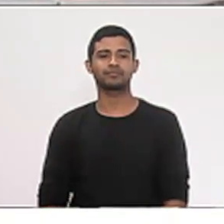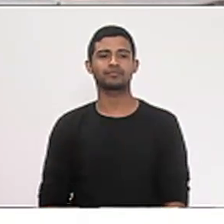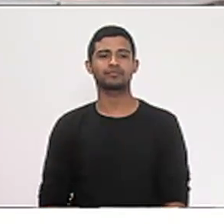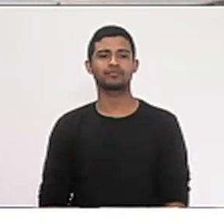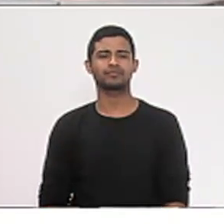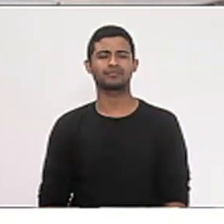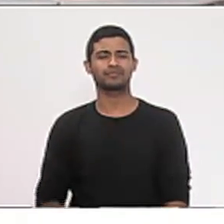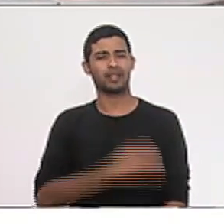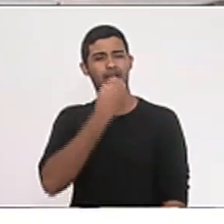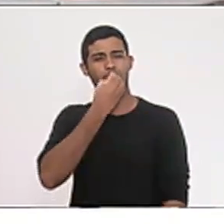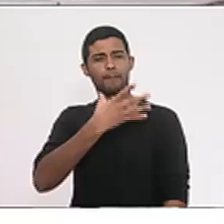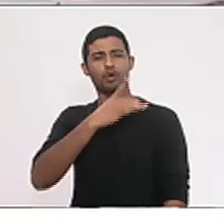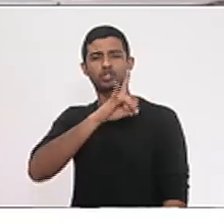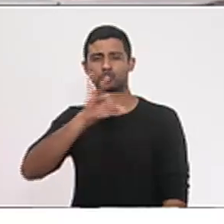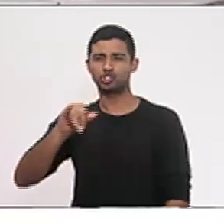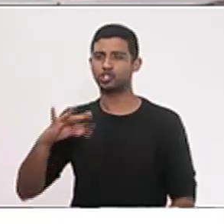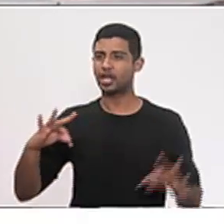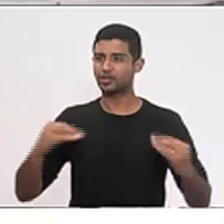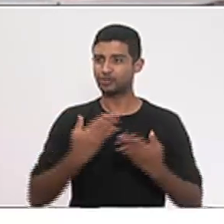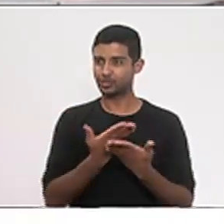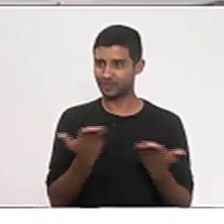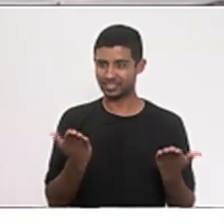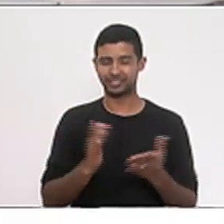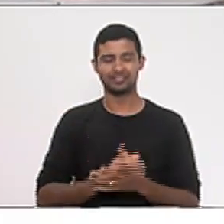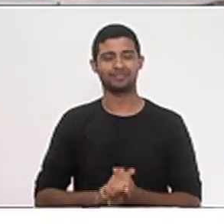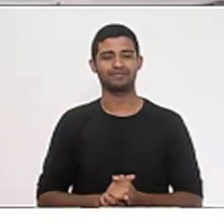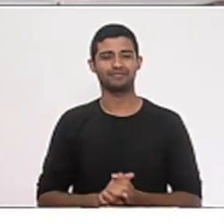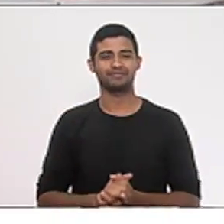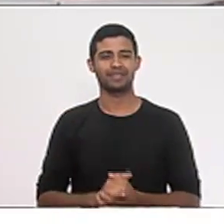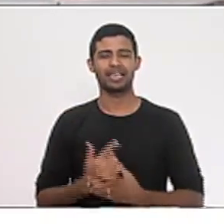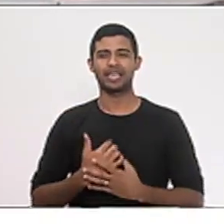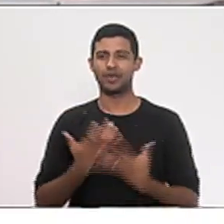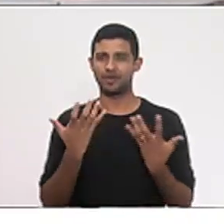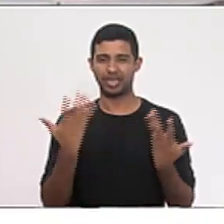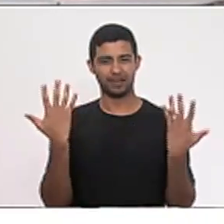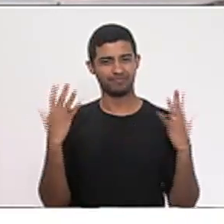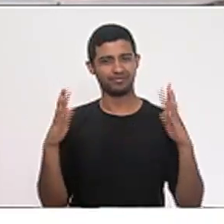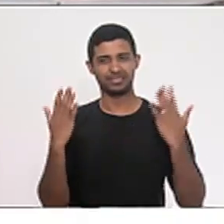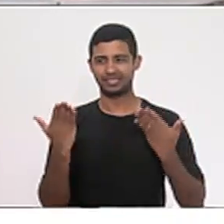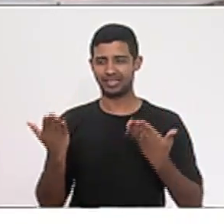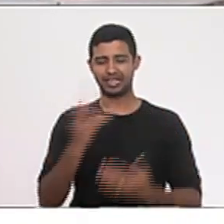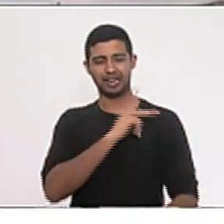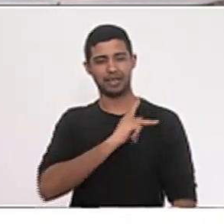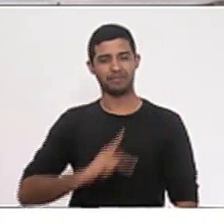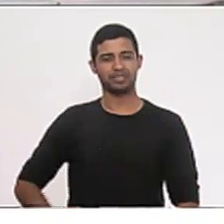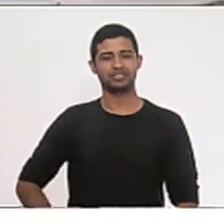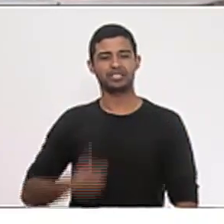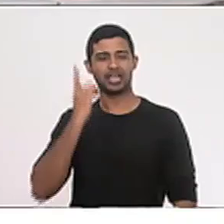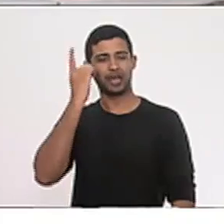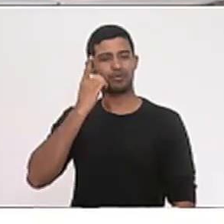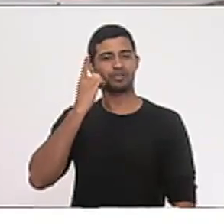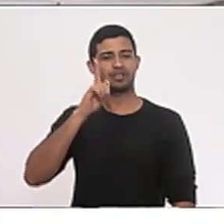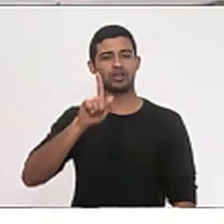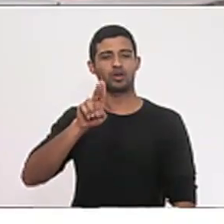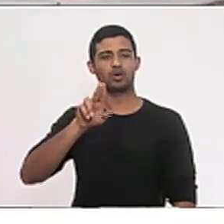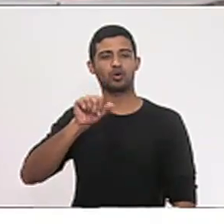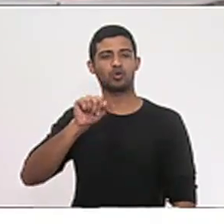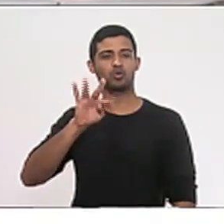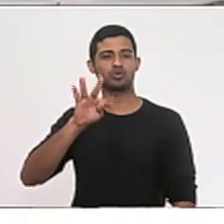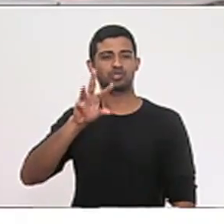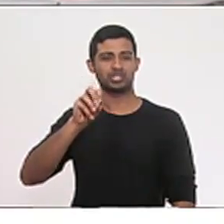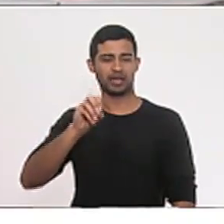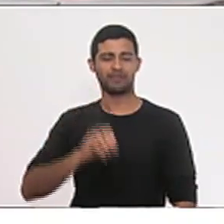Bem, bom dia a todas e a todos. Eu quero saudar o presidente deputado Gustavo Schmidt